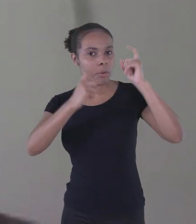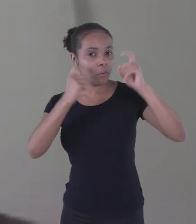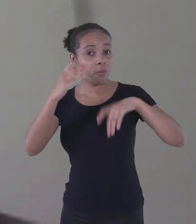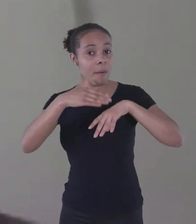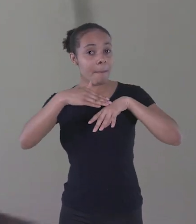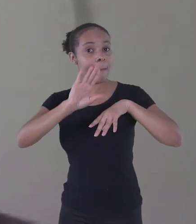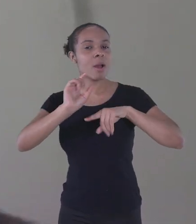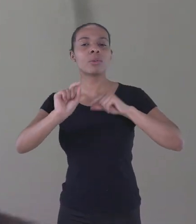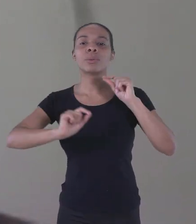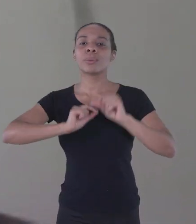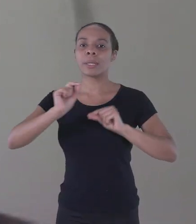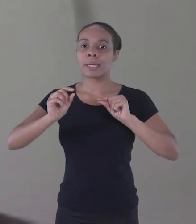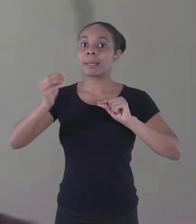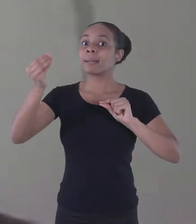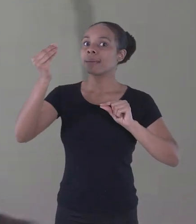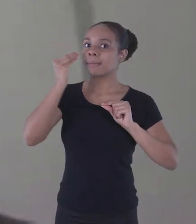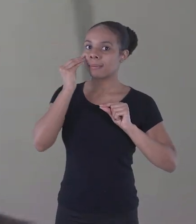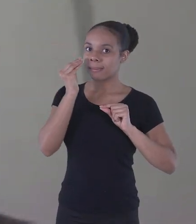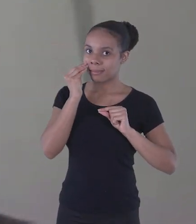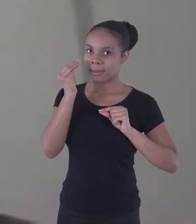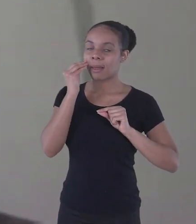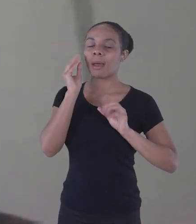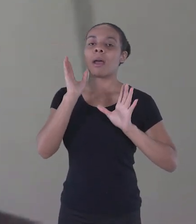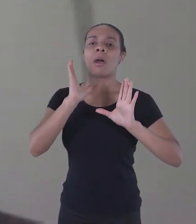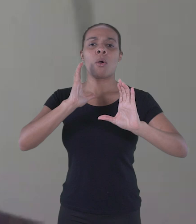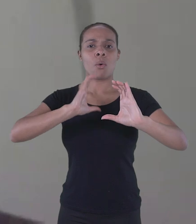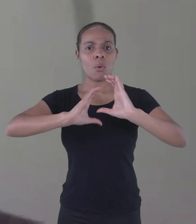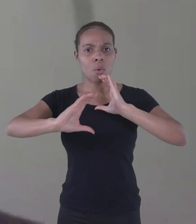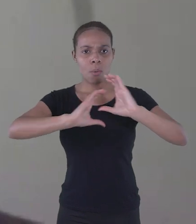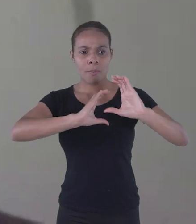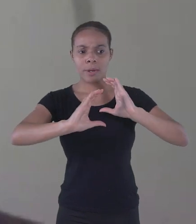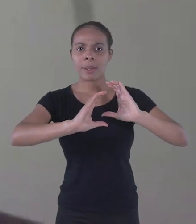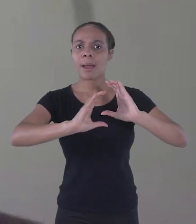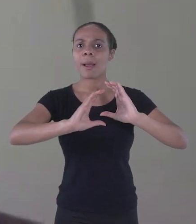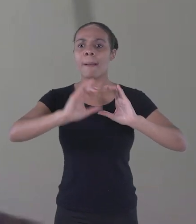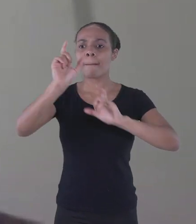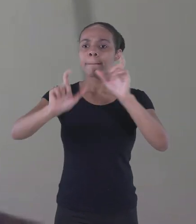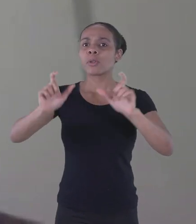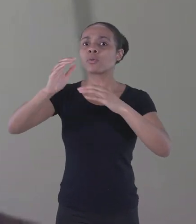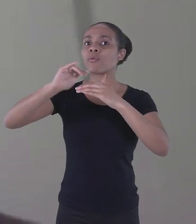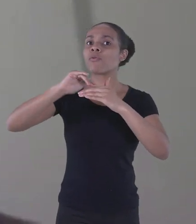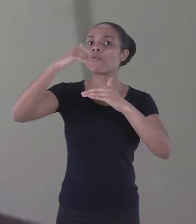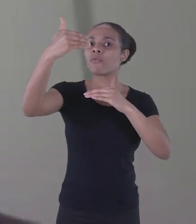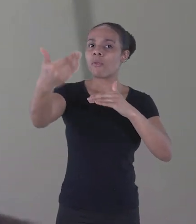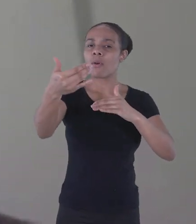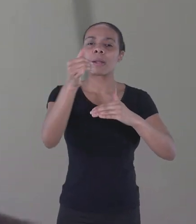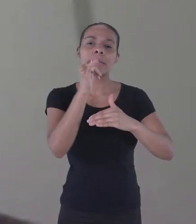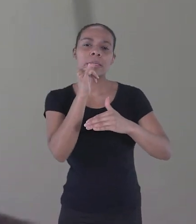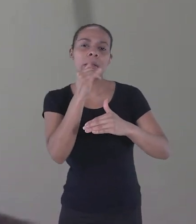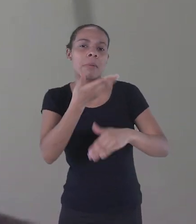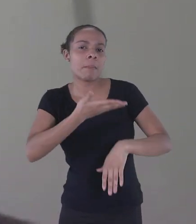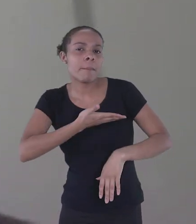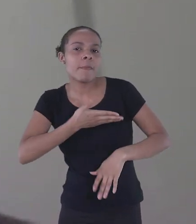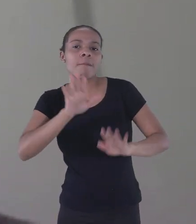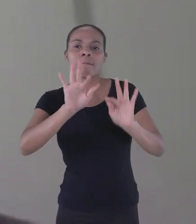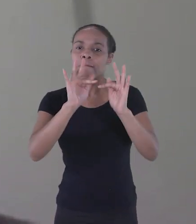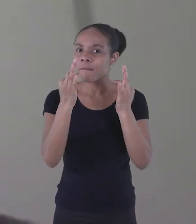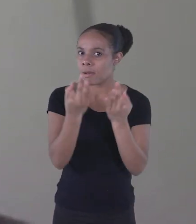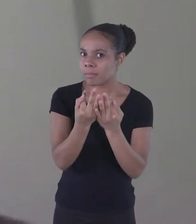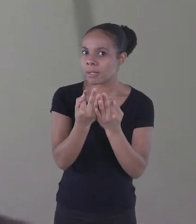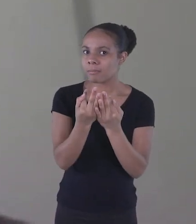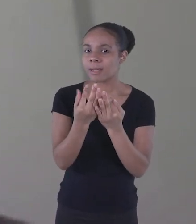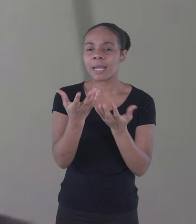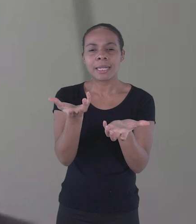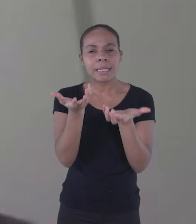fora, familiares, confrades, amigos, o que estava ocorrendo lá dentro. Primeiro, de maneira a